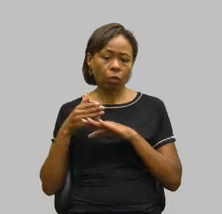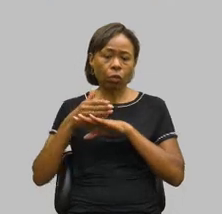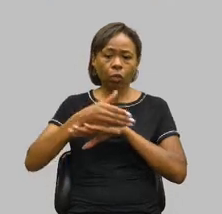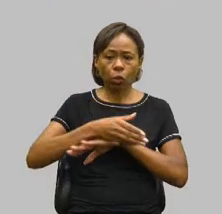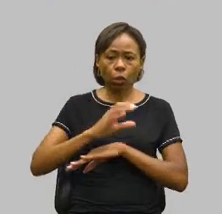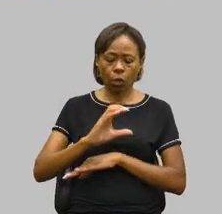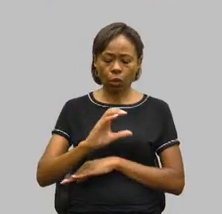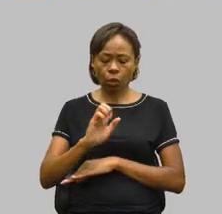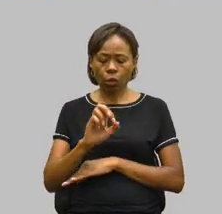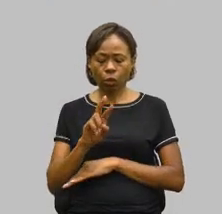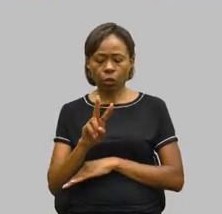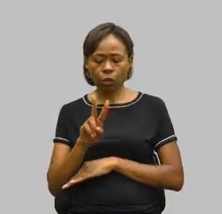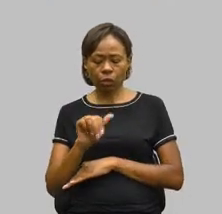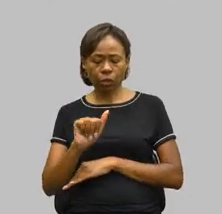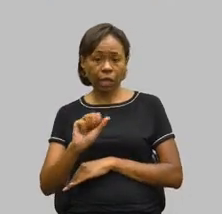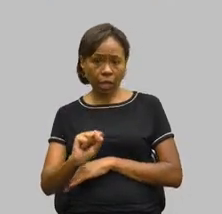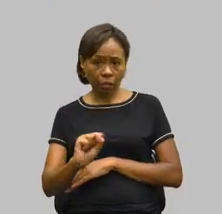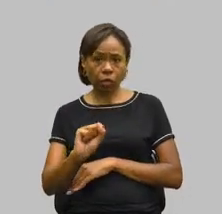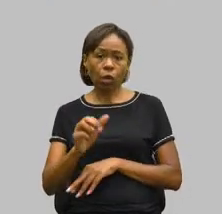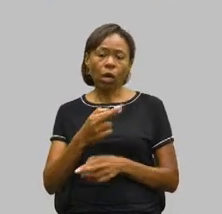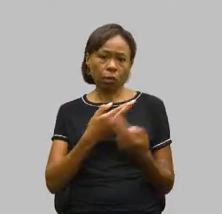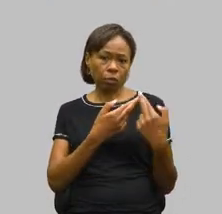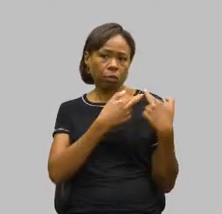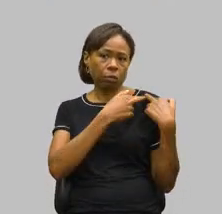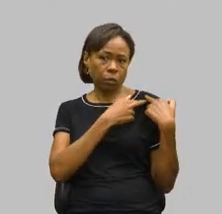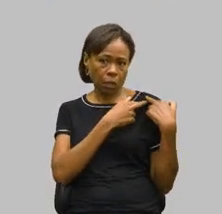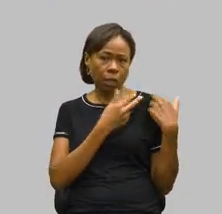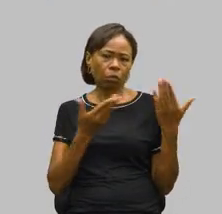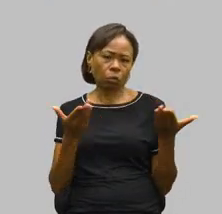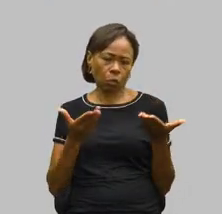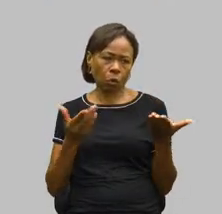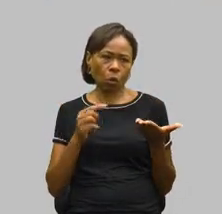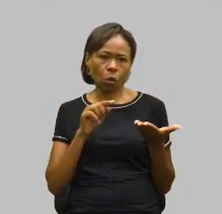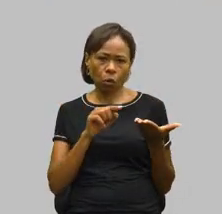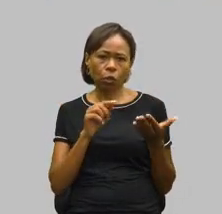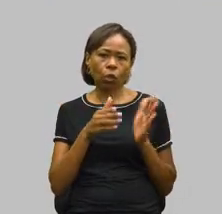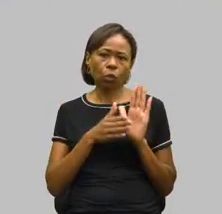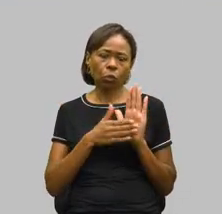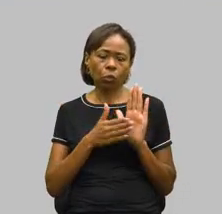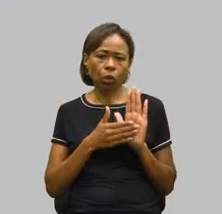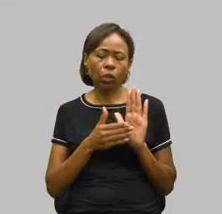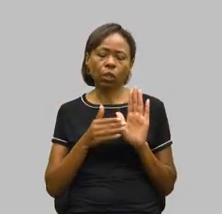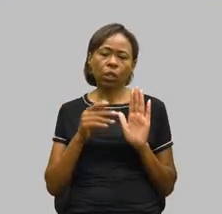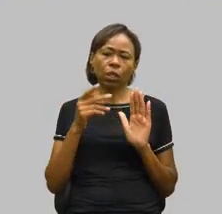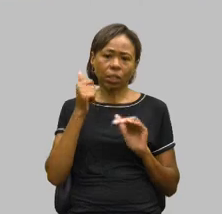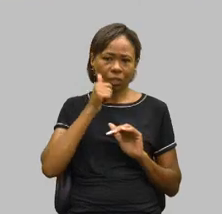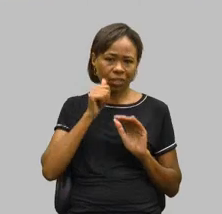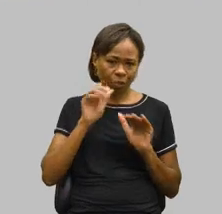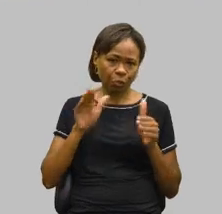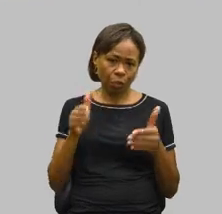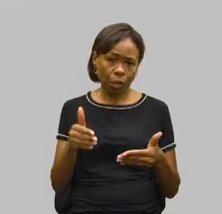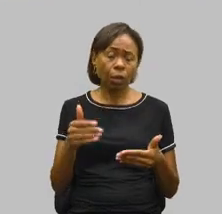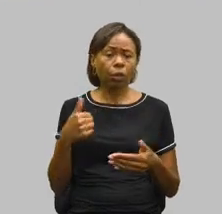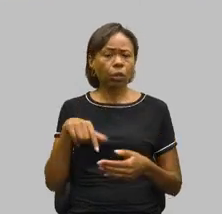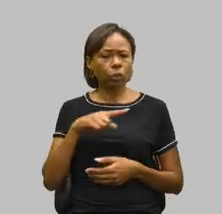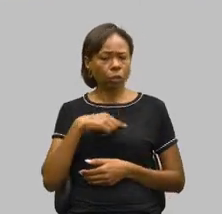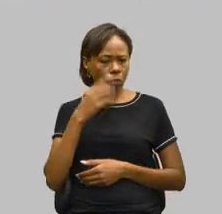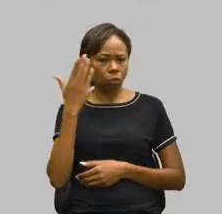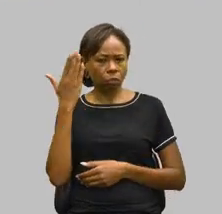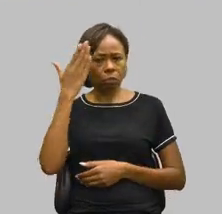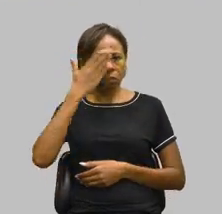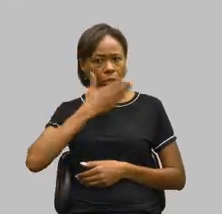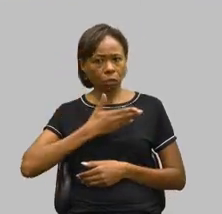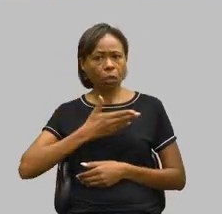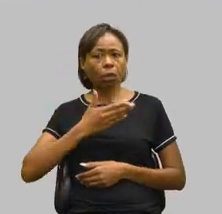que hoje né Fica ali responsável por essa questão eh do programa vz delas e a gente comprovou que há uma